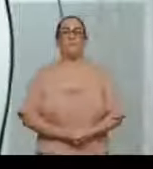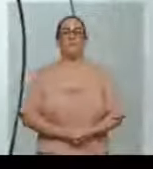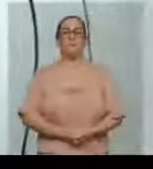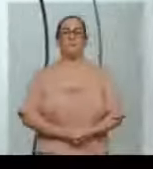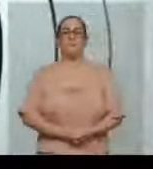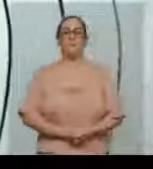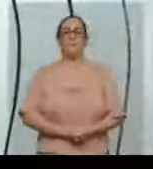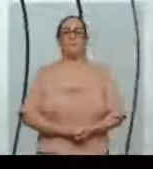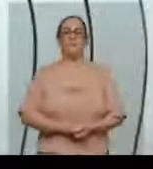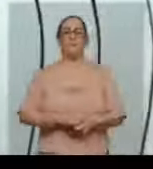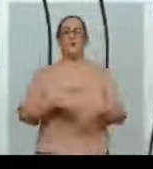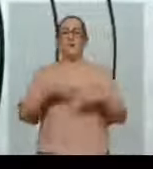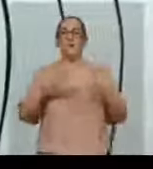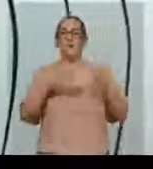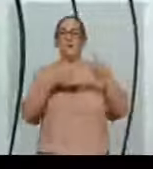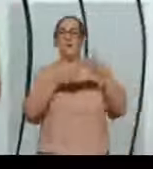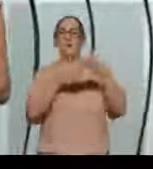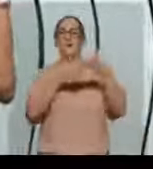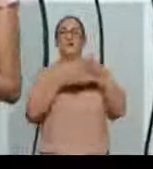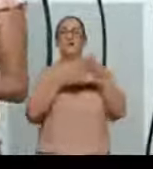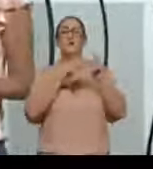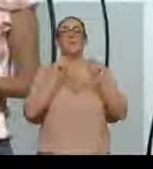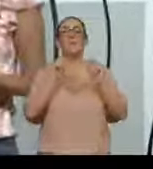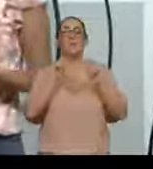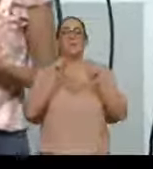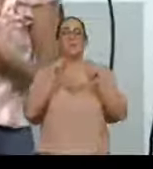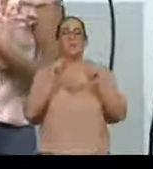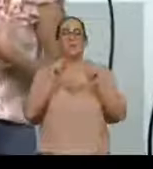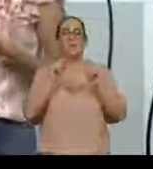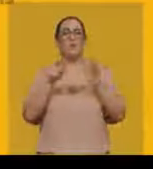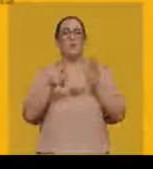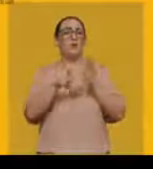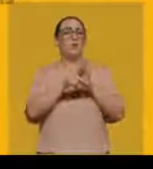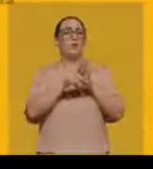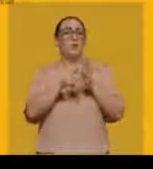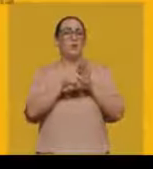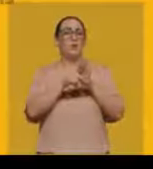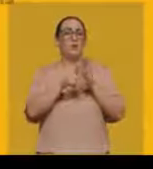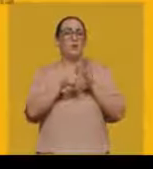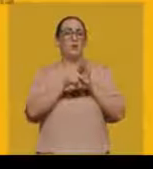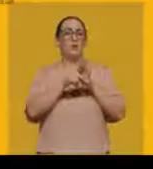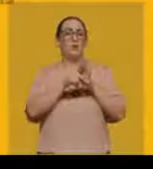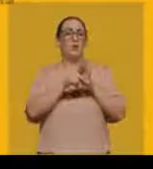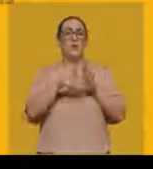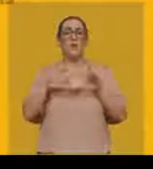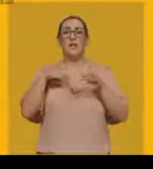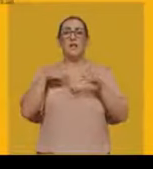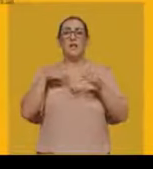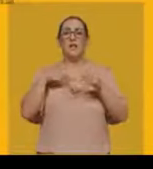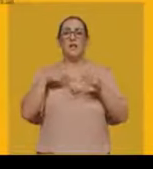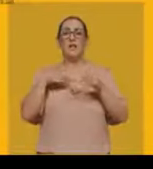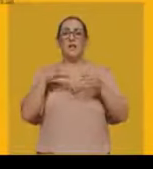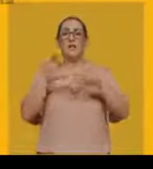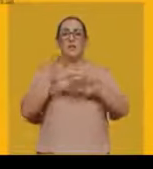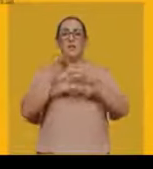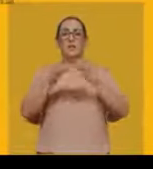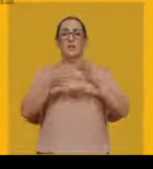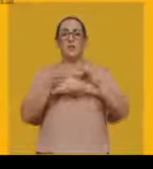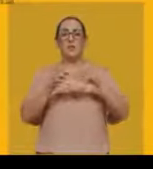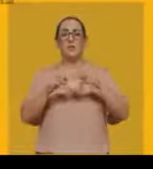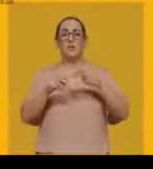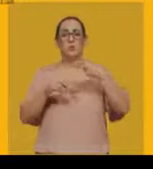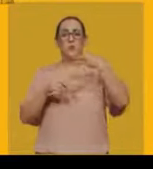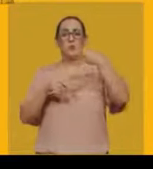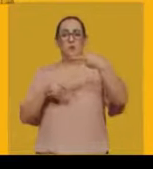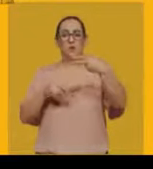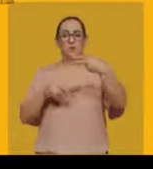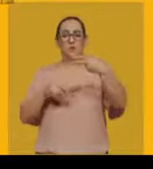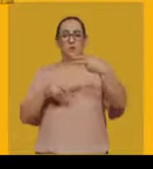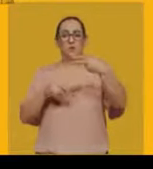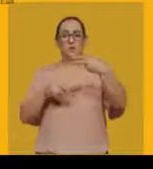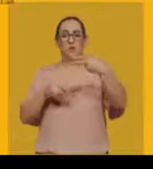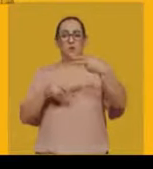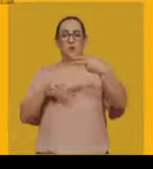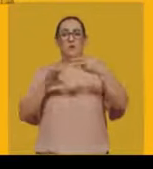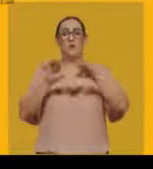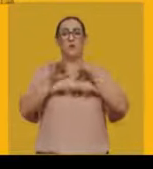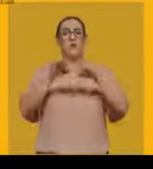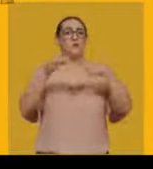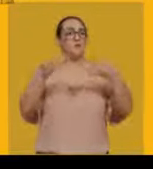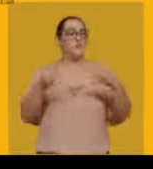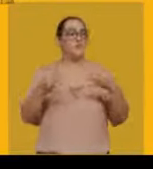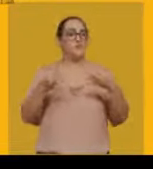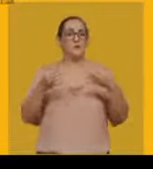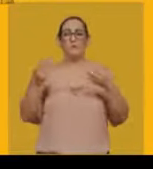então, a barreira rotacional é uma propriedade das insaturações duplas, tá? E as ligações simples não